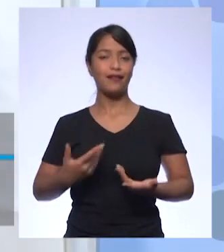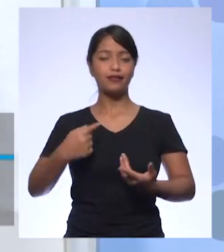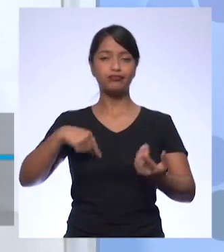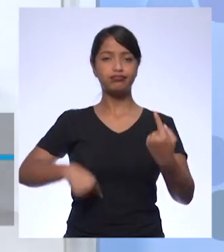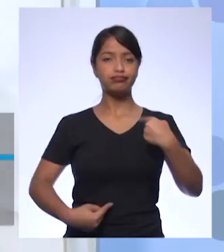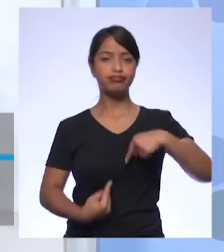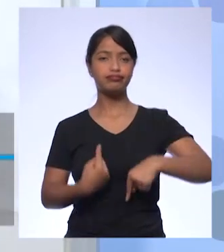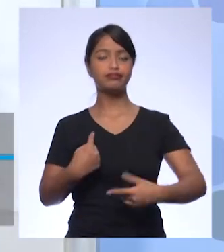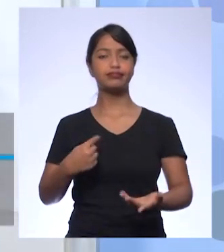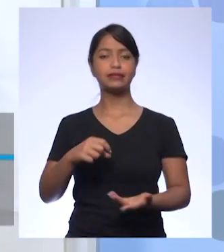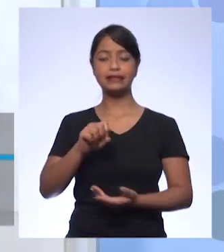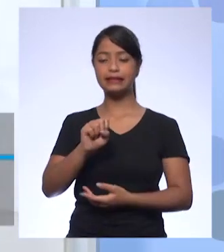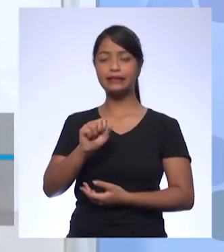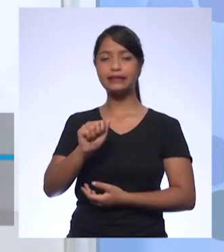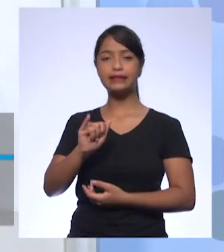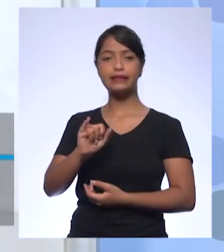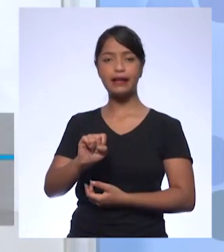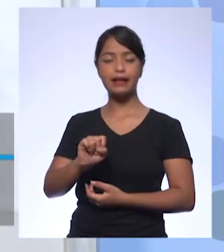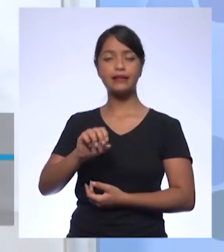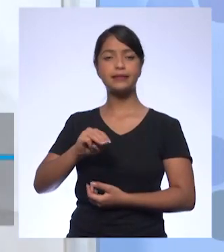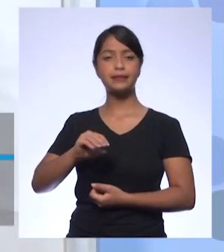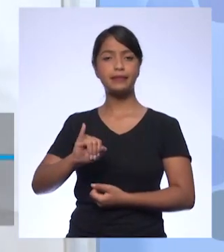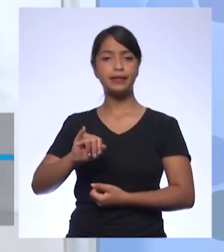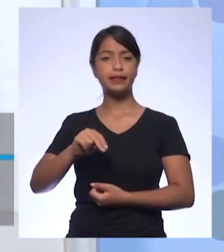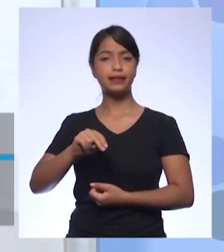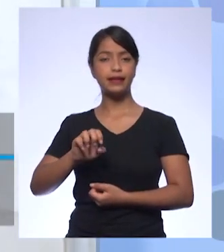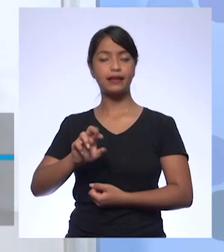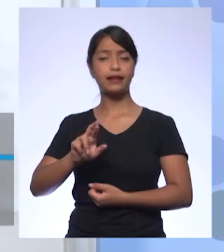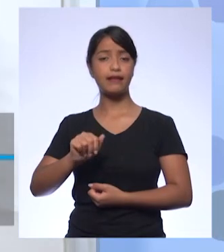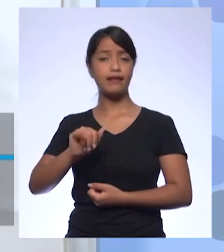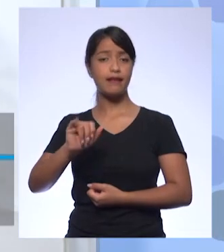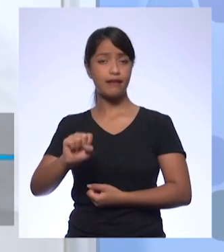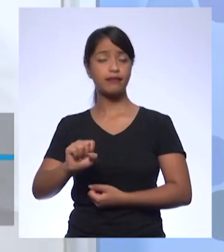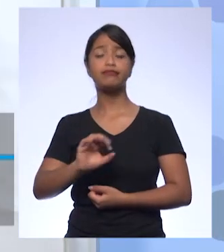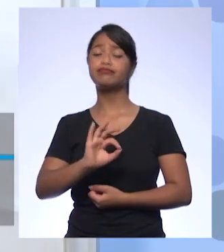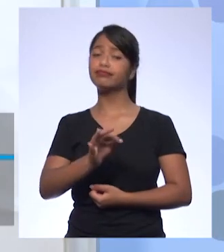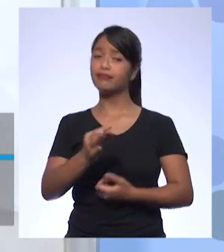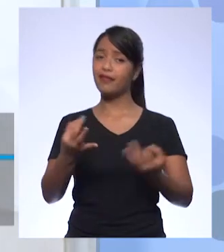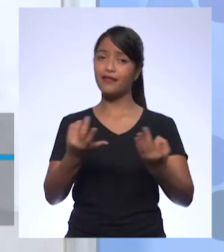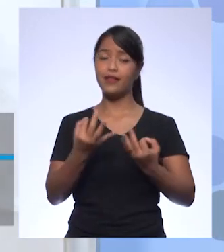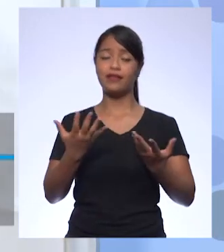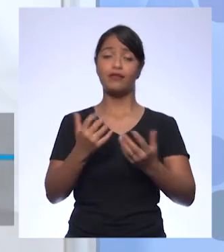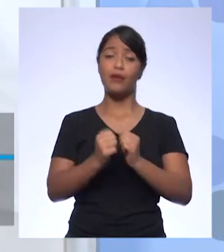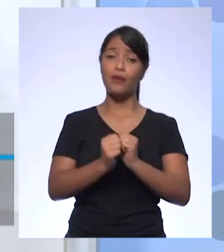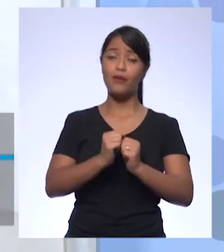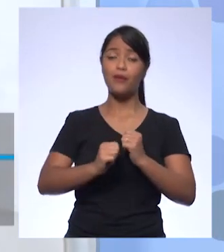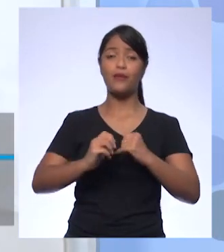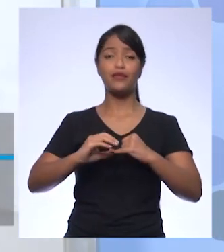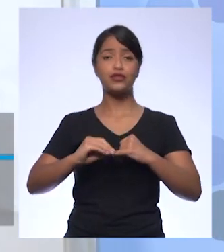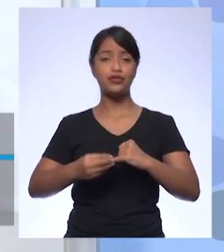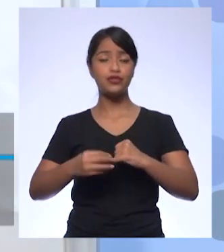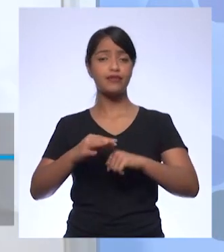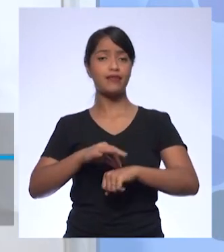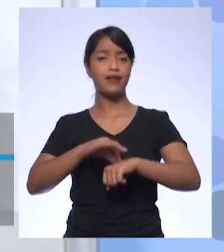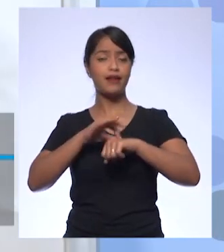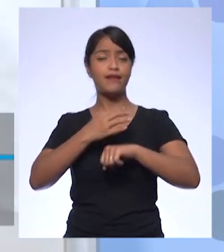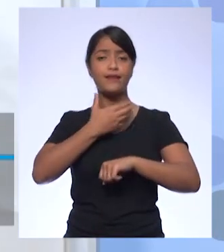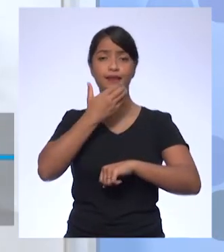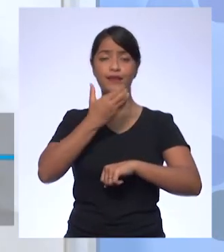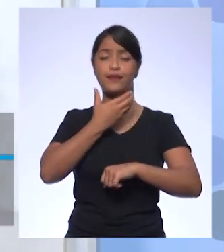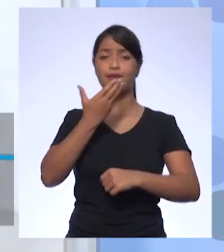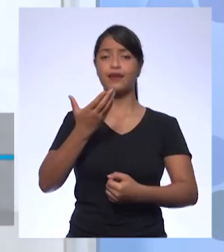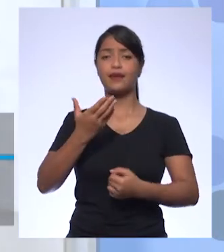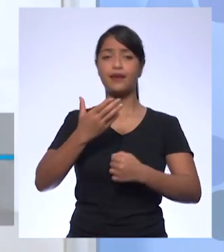tá bom? Então isso é alimento, beleza, arroz, feijão, carne, as frutas que vocês falaram aí, maçã,